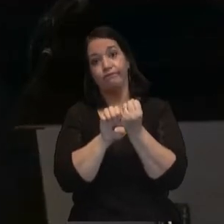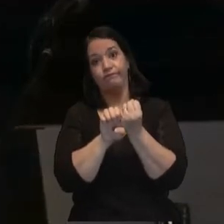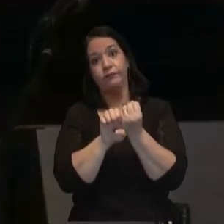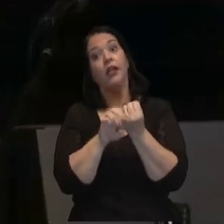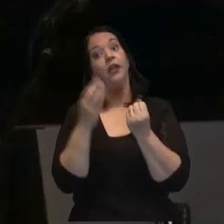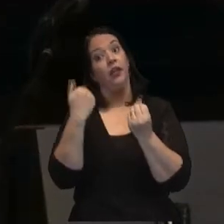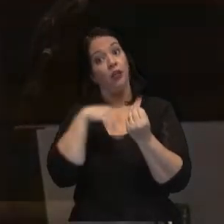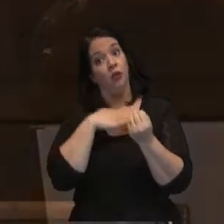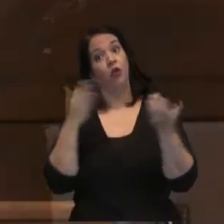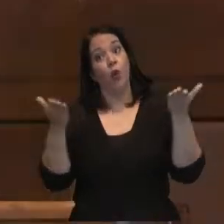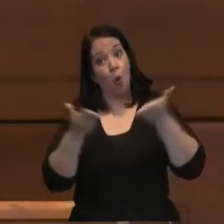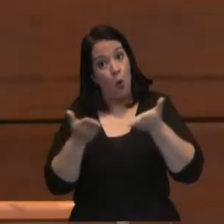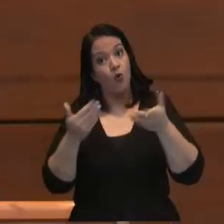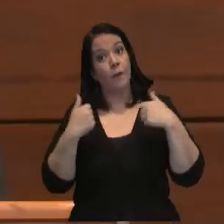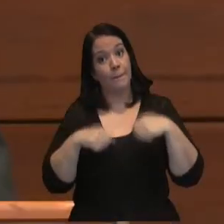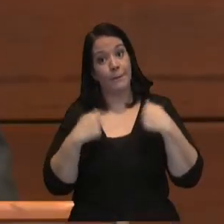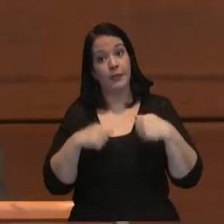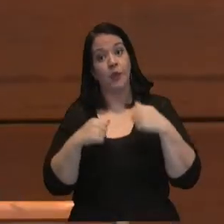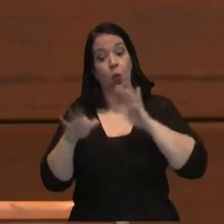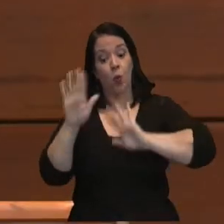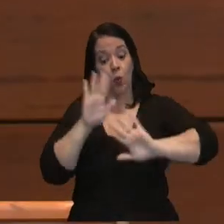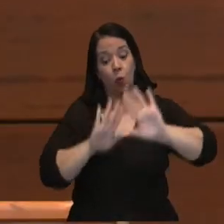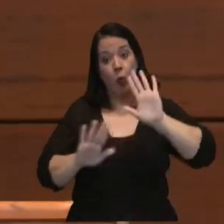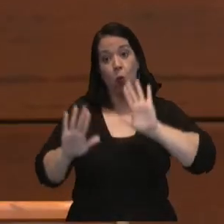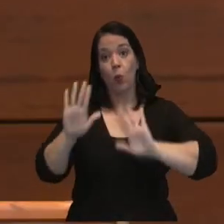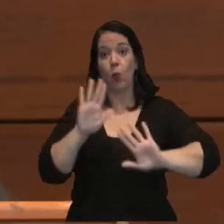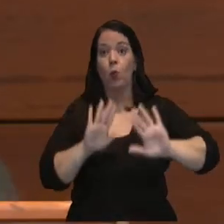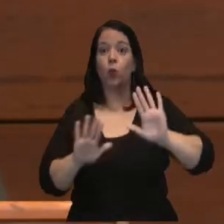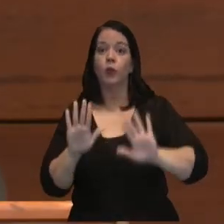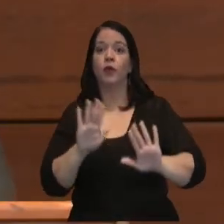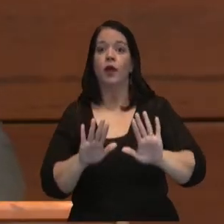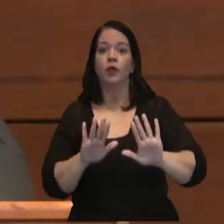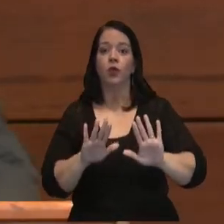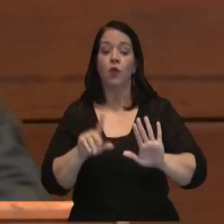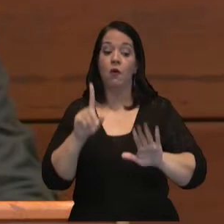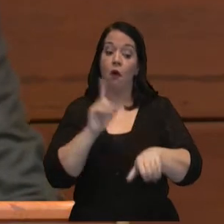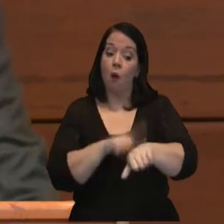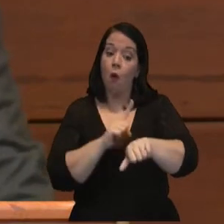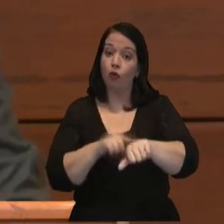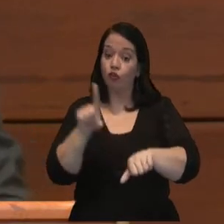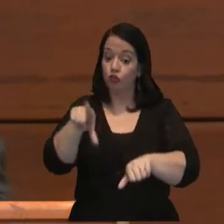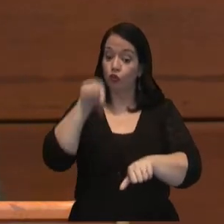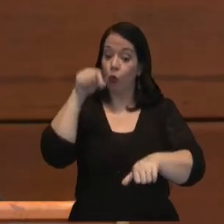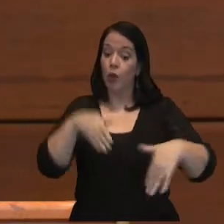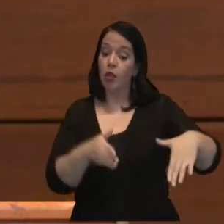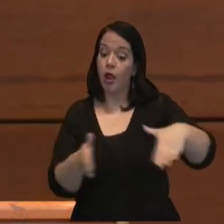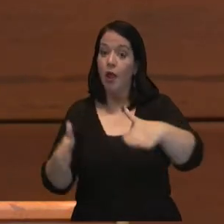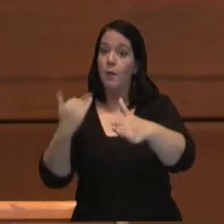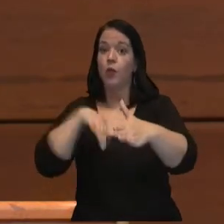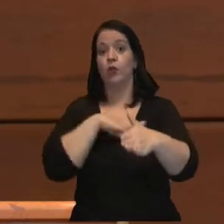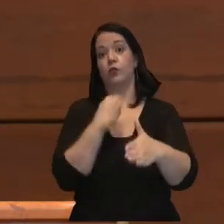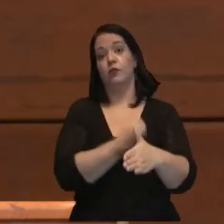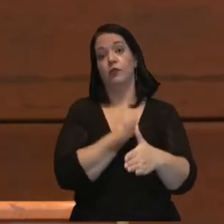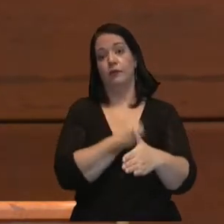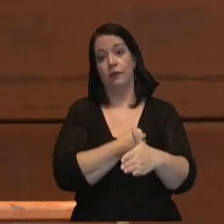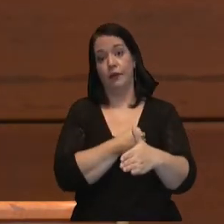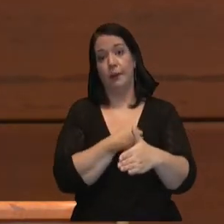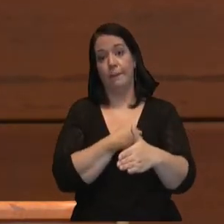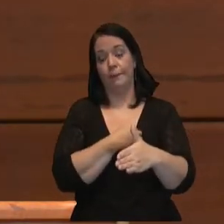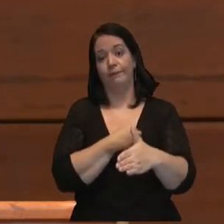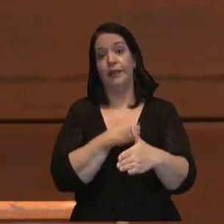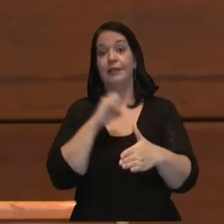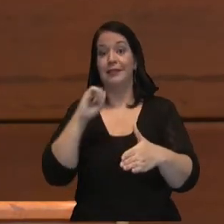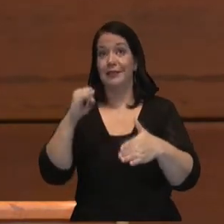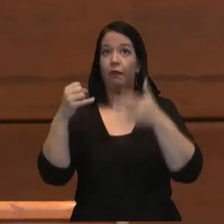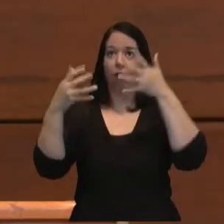lentes embaçadas, sem ter convicção de fato para onde se está querendo chegar. E diz-nos a palavra de